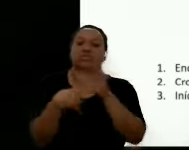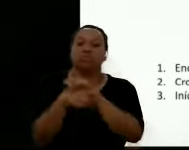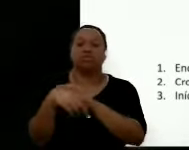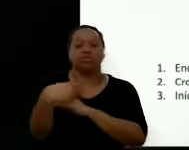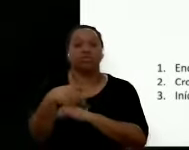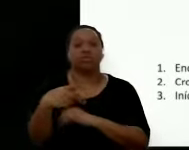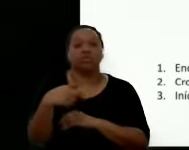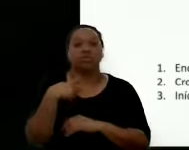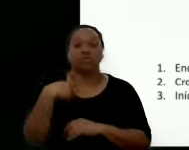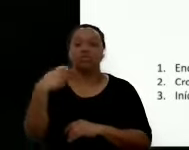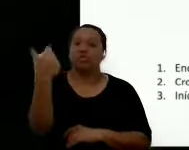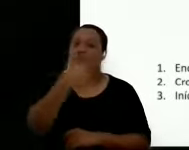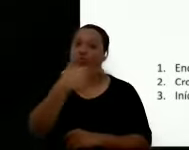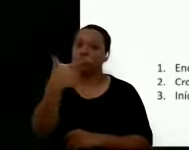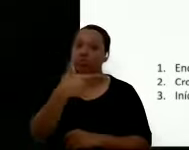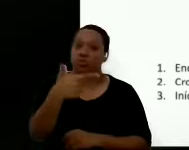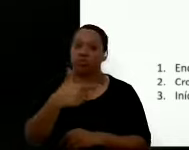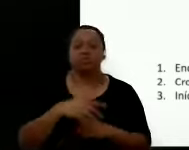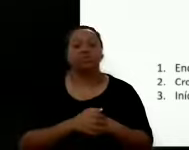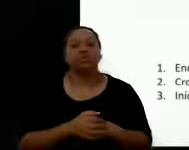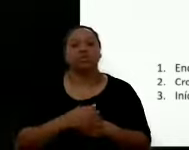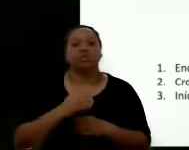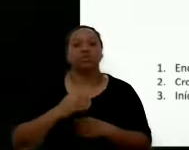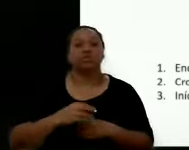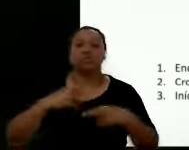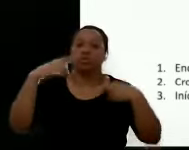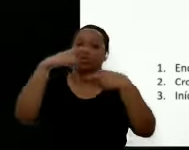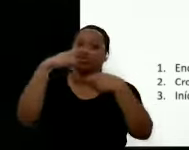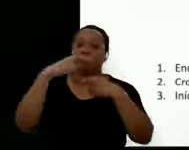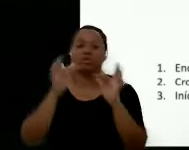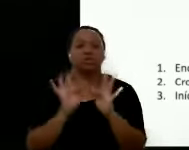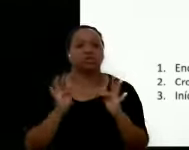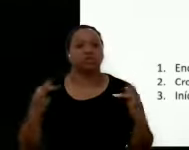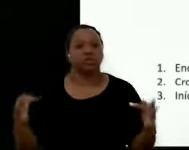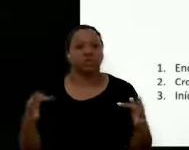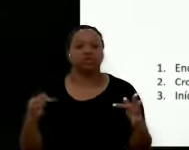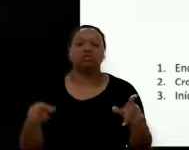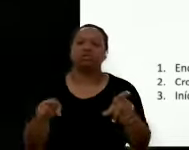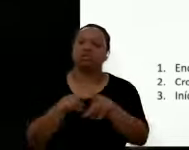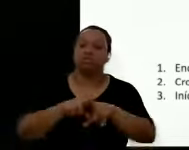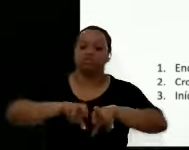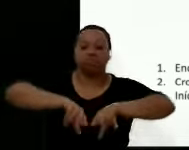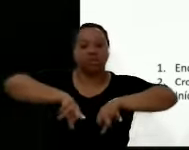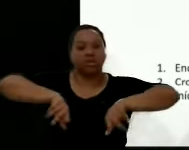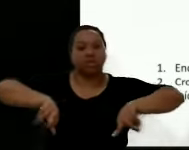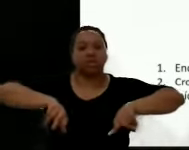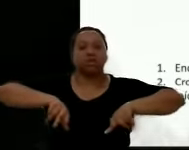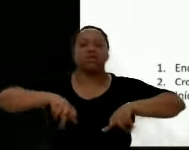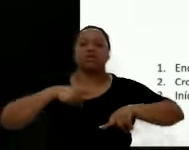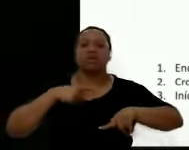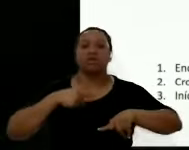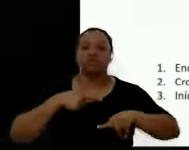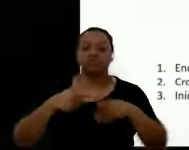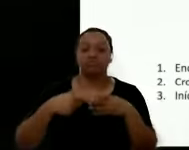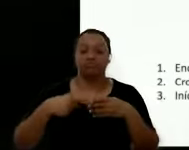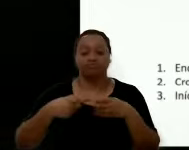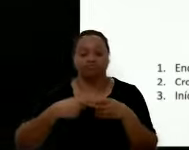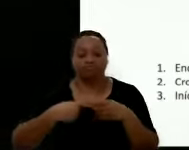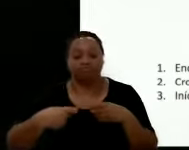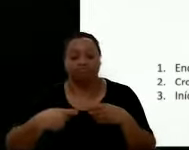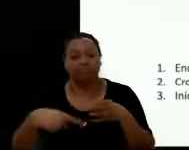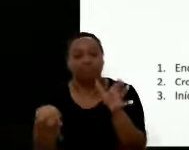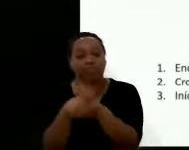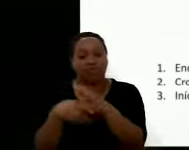1. Encurtamento das fibras do fuso. 2. Cromossomos simples,